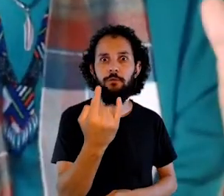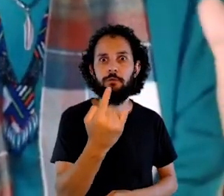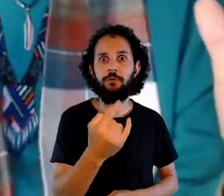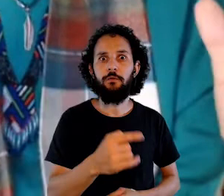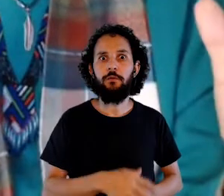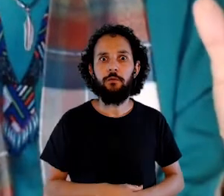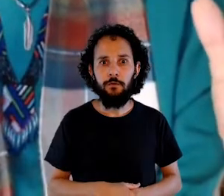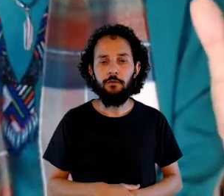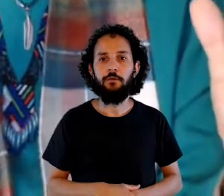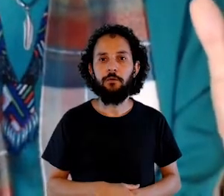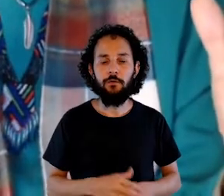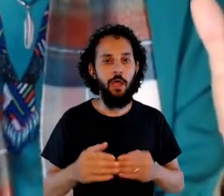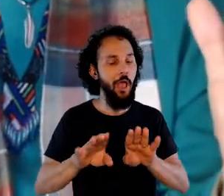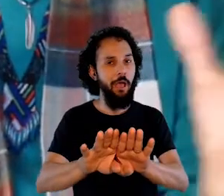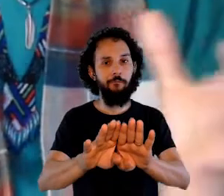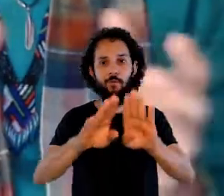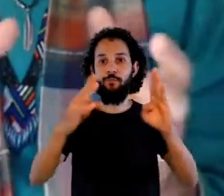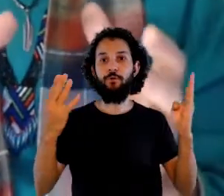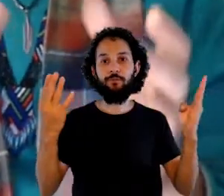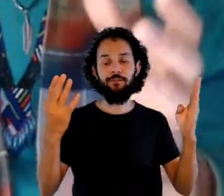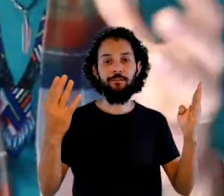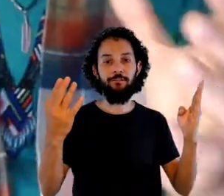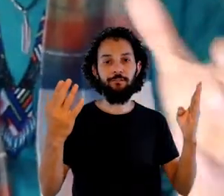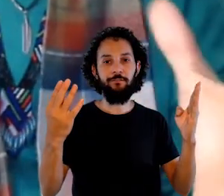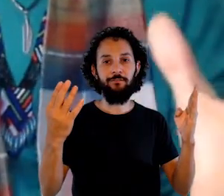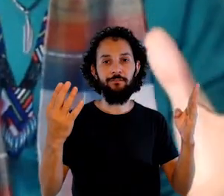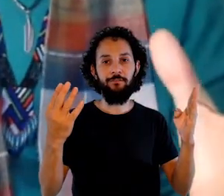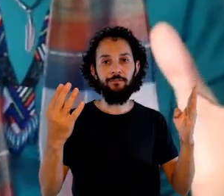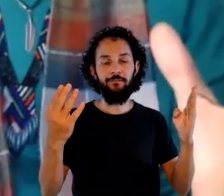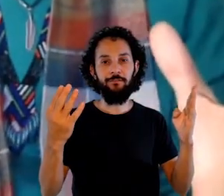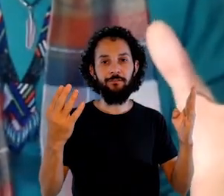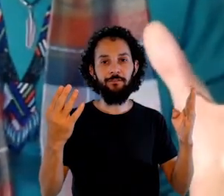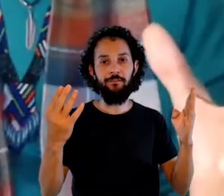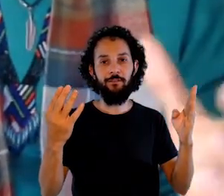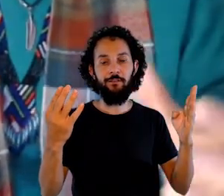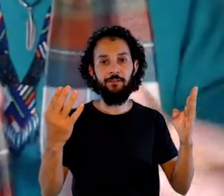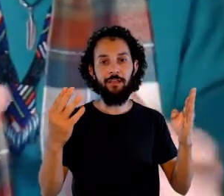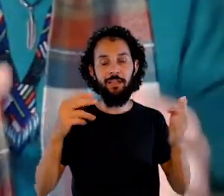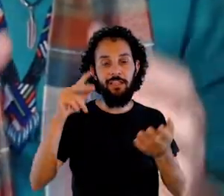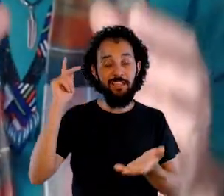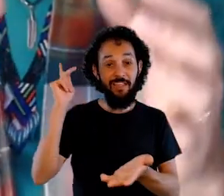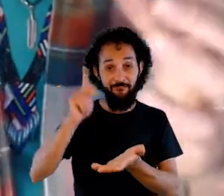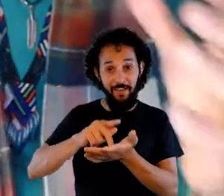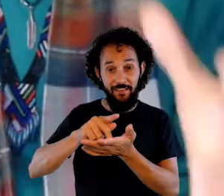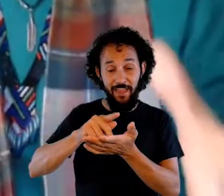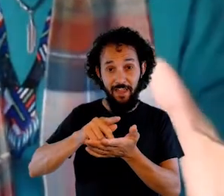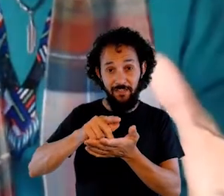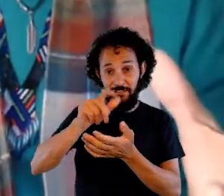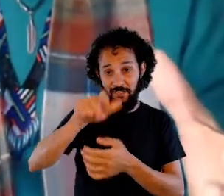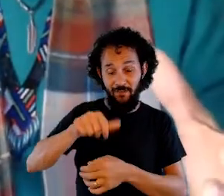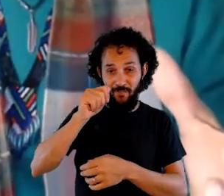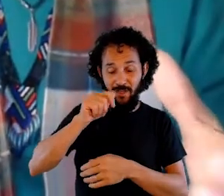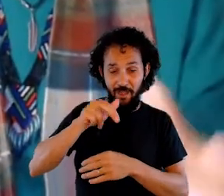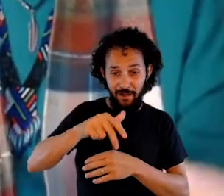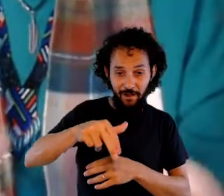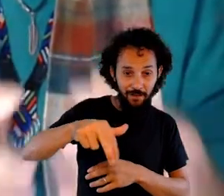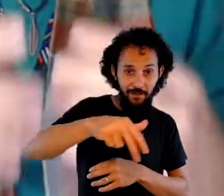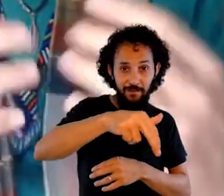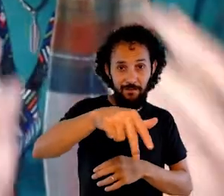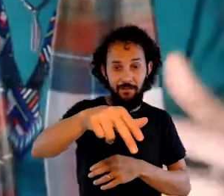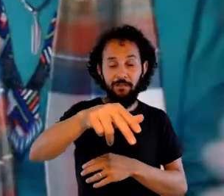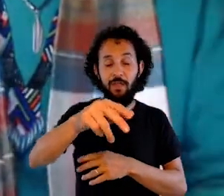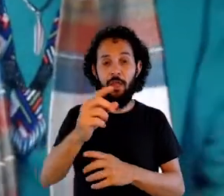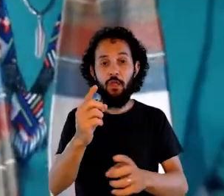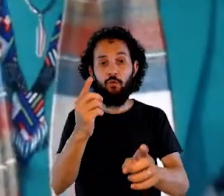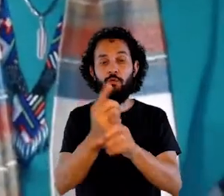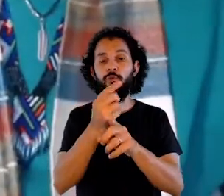do palácio e deixaram a verdade entrar, e assim ela pôde chegar até o príncipe e